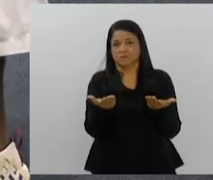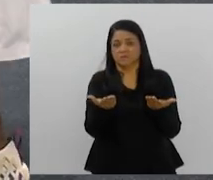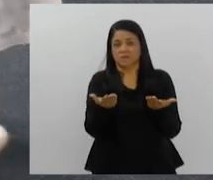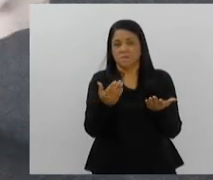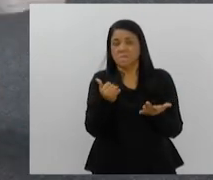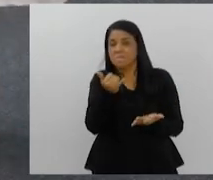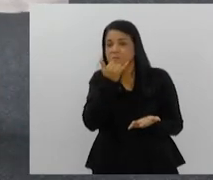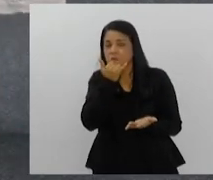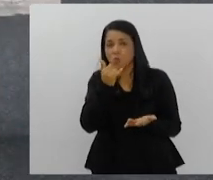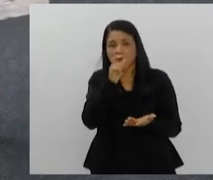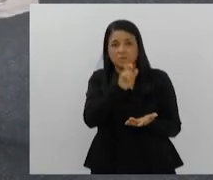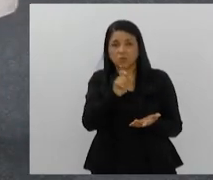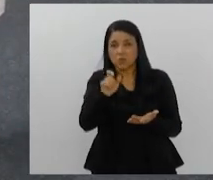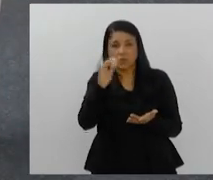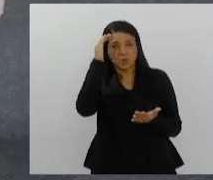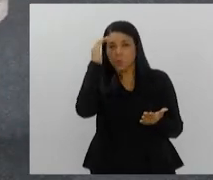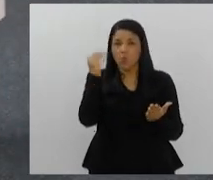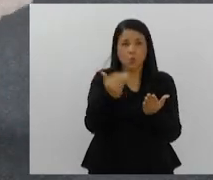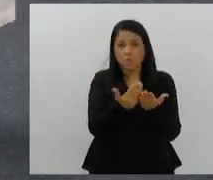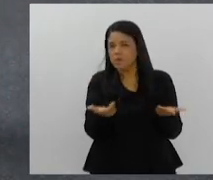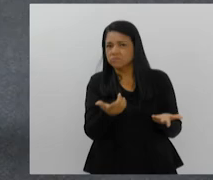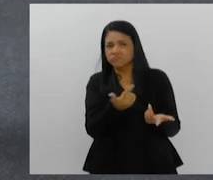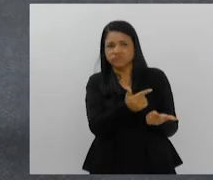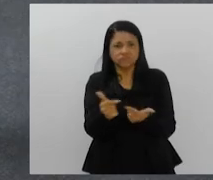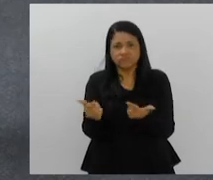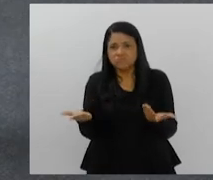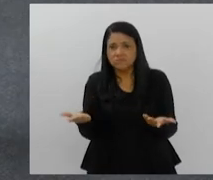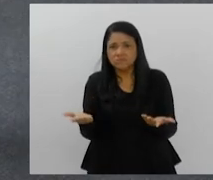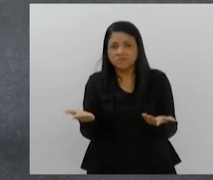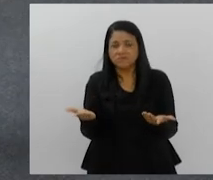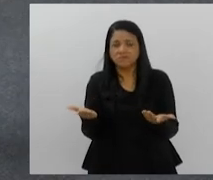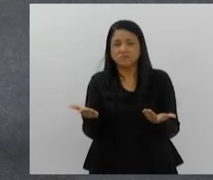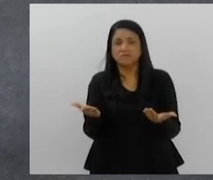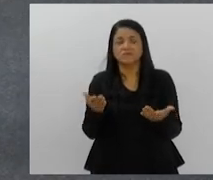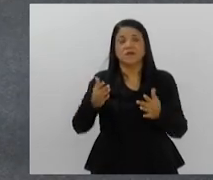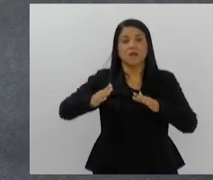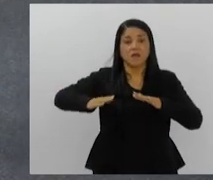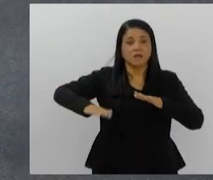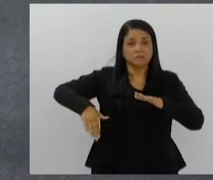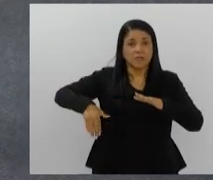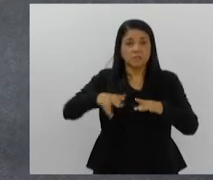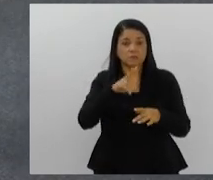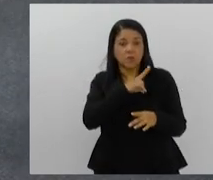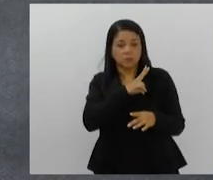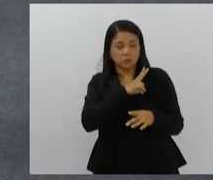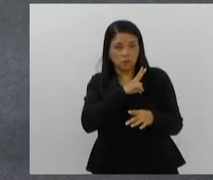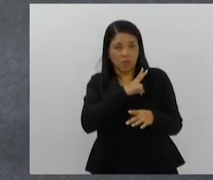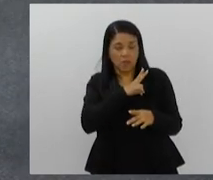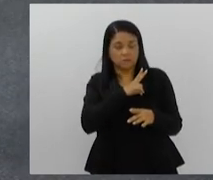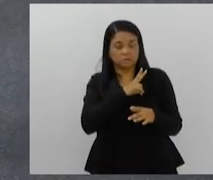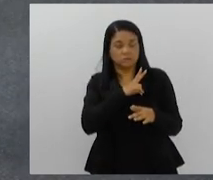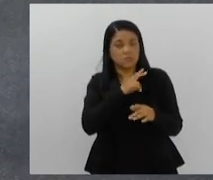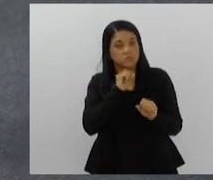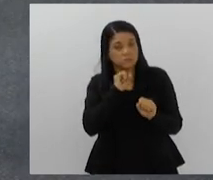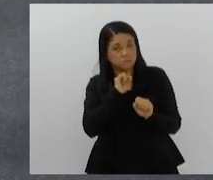sem efeito avanços históricos. Na PEC das praias da privatização, eles deram uma recuada, não